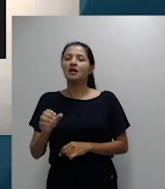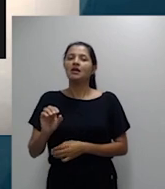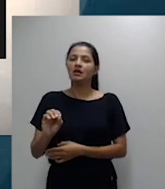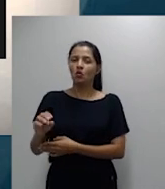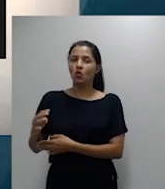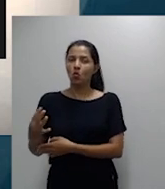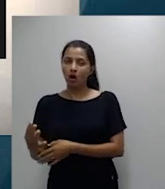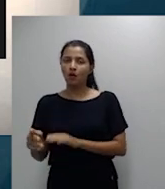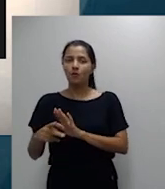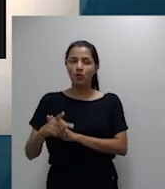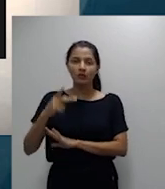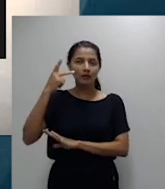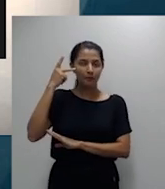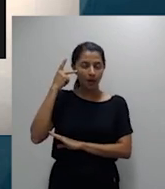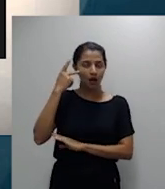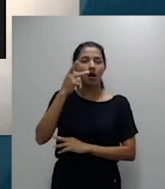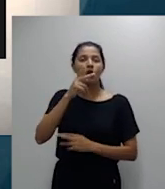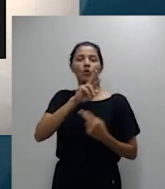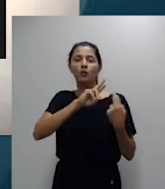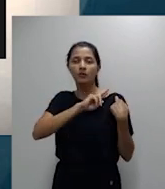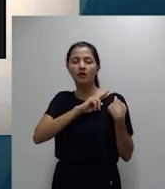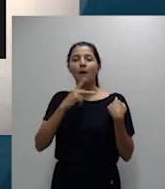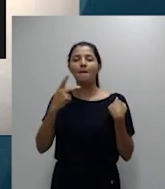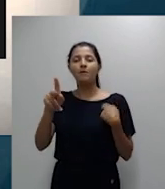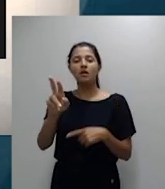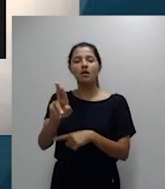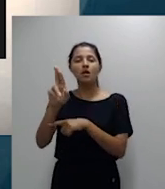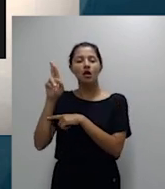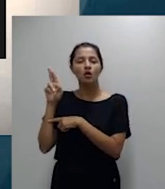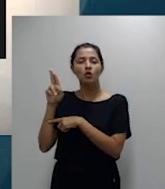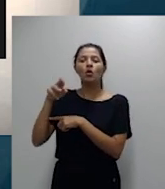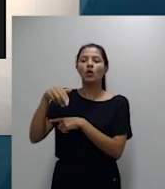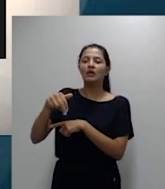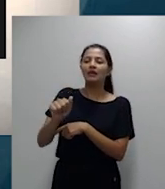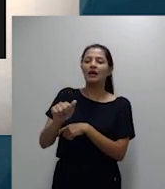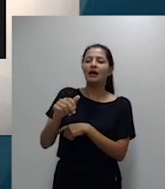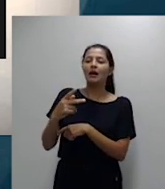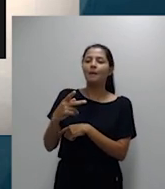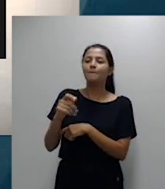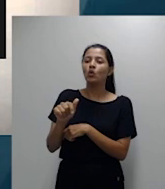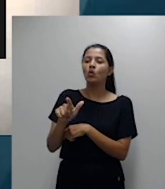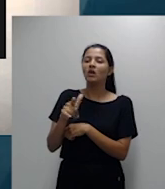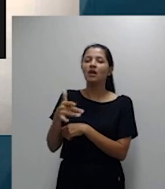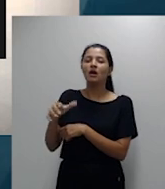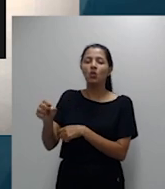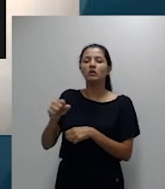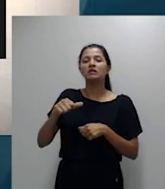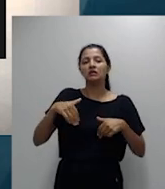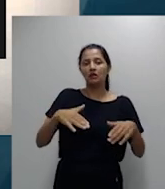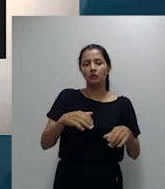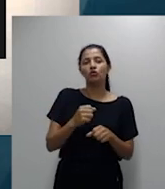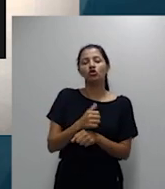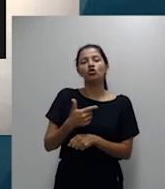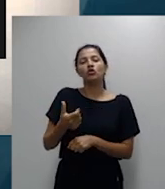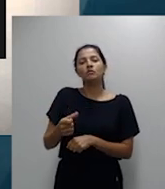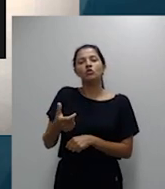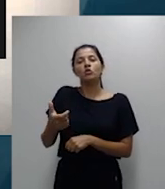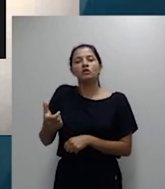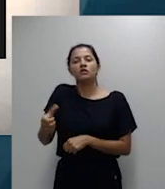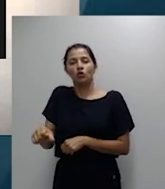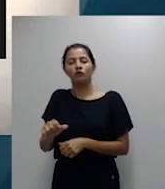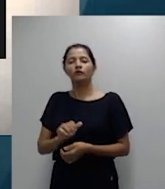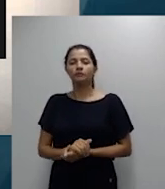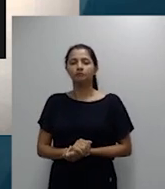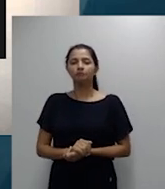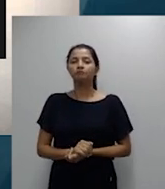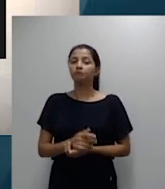a relator Ministro Napoleão Nunes Maia Filho pois lugar em setembro d2019e próximo a Coimbra